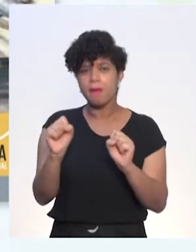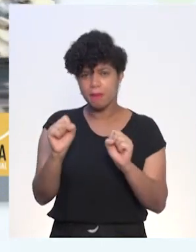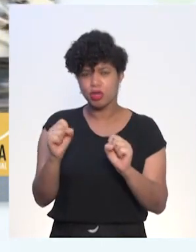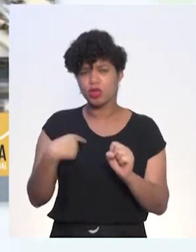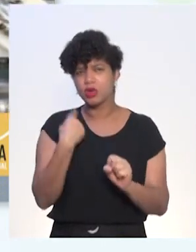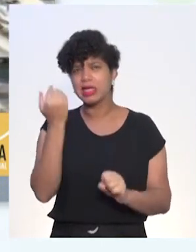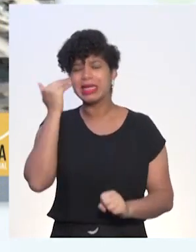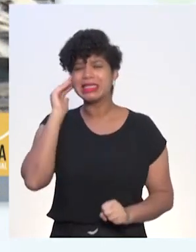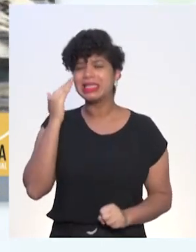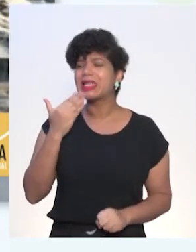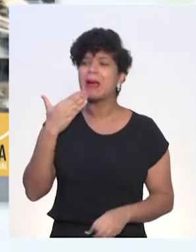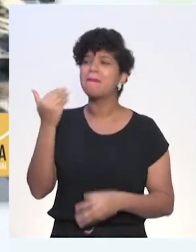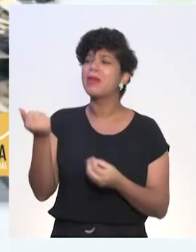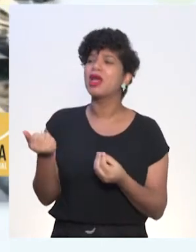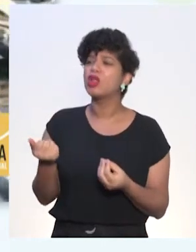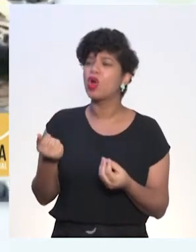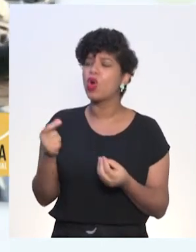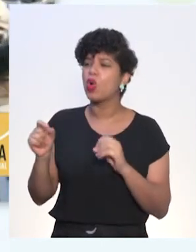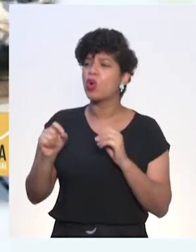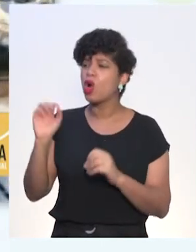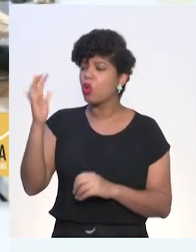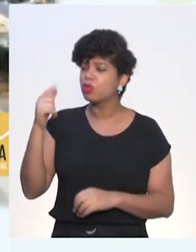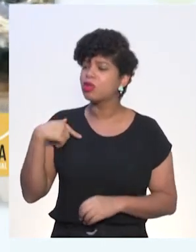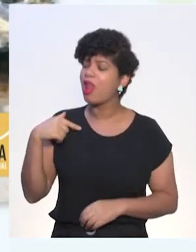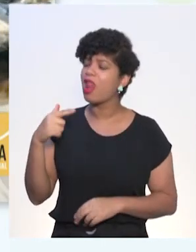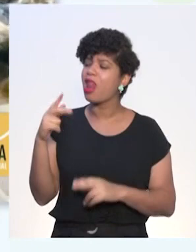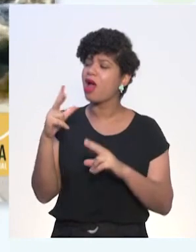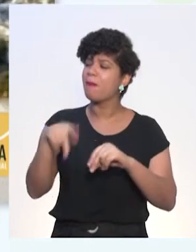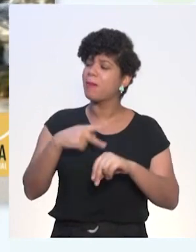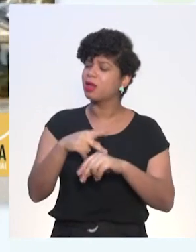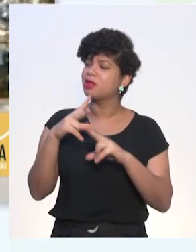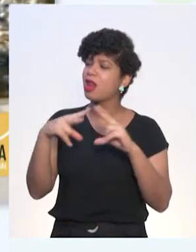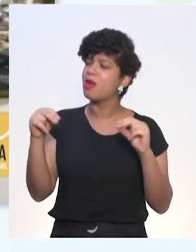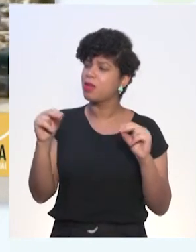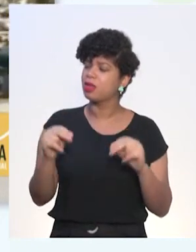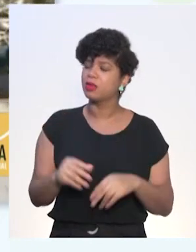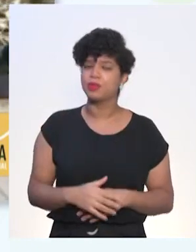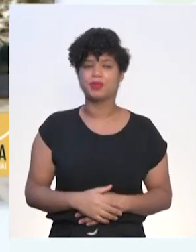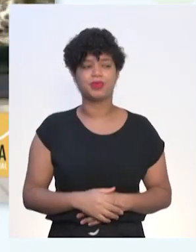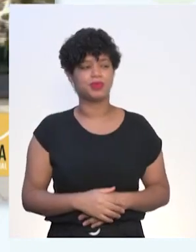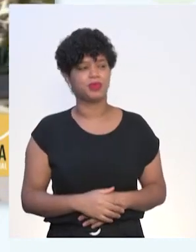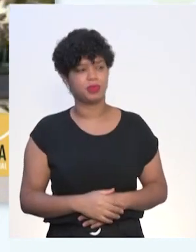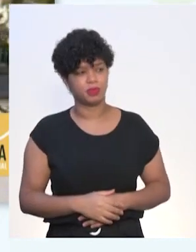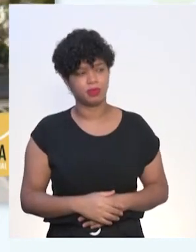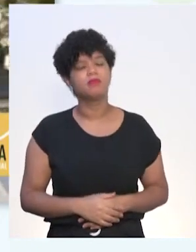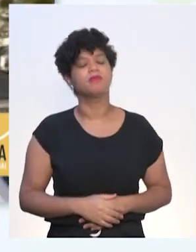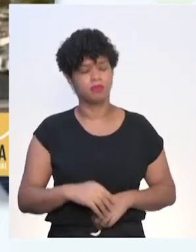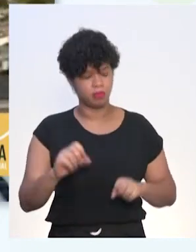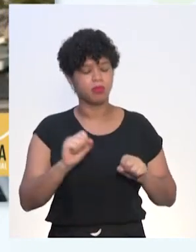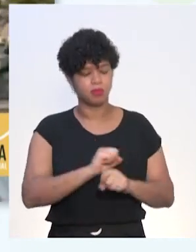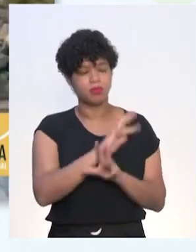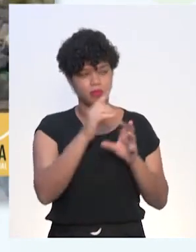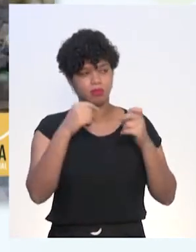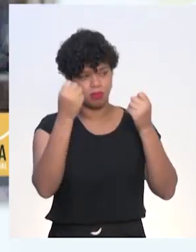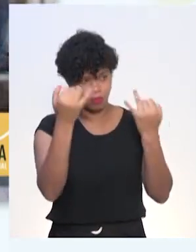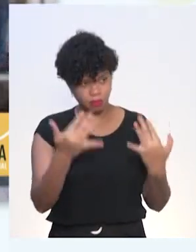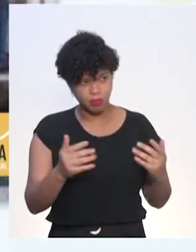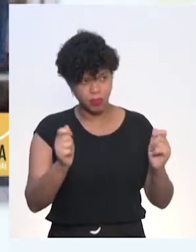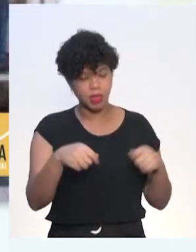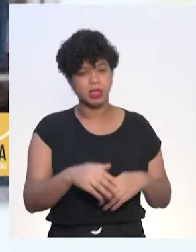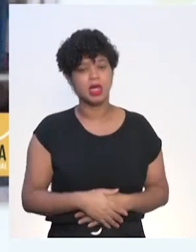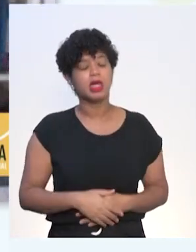para a gente entender melhor em que condições o Líbano passa por esse acidente E claro o